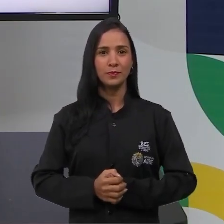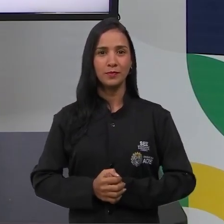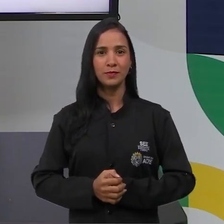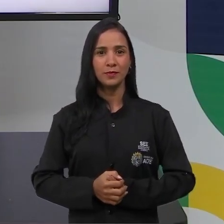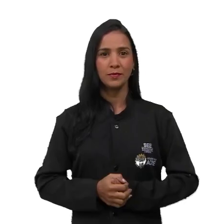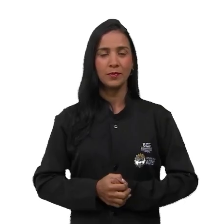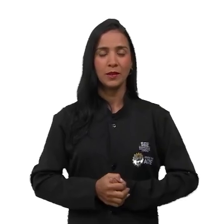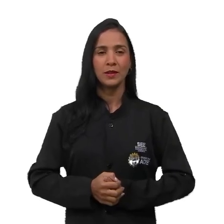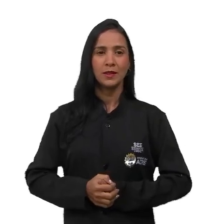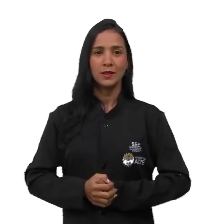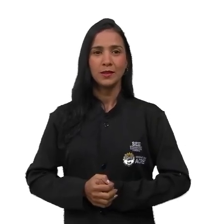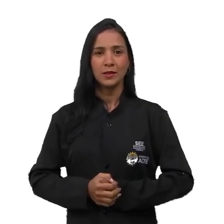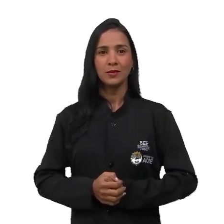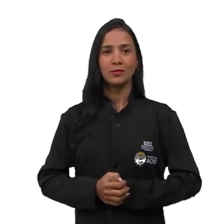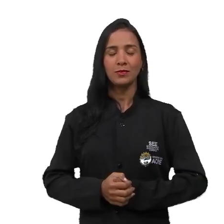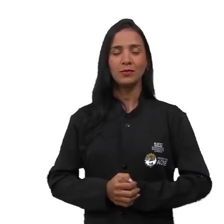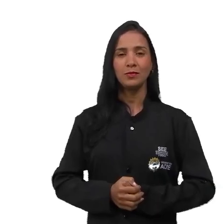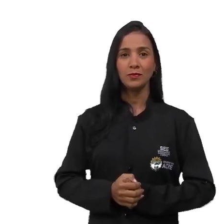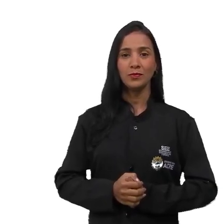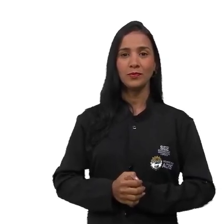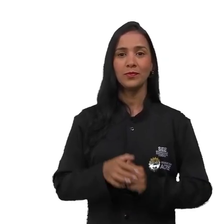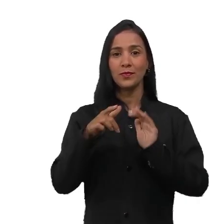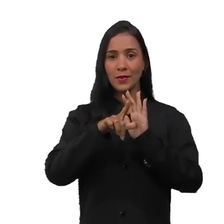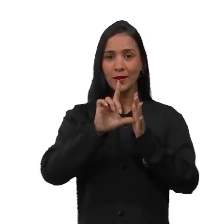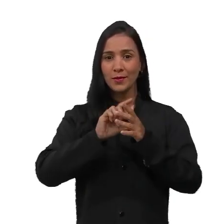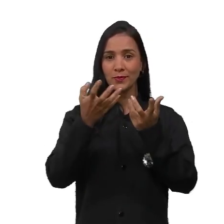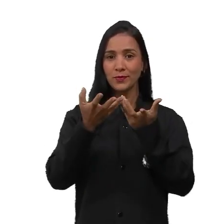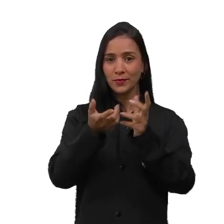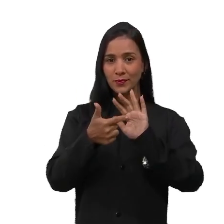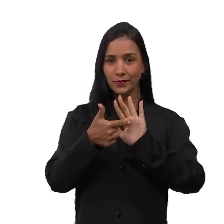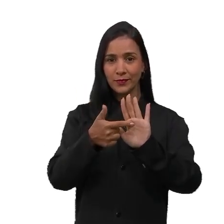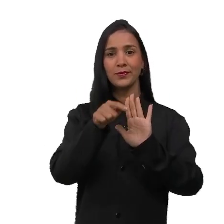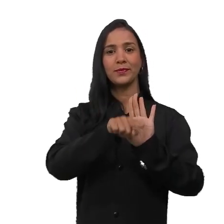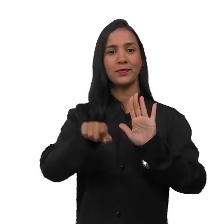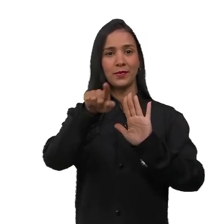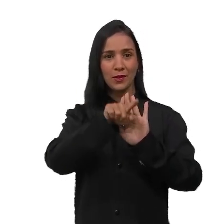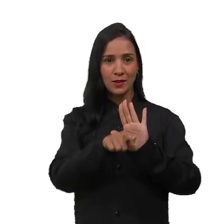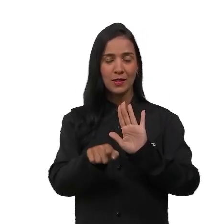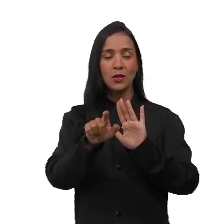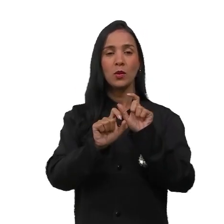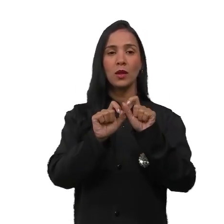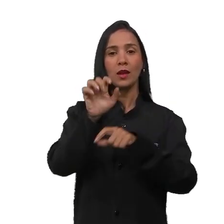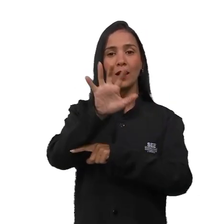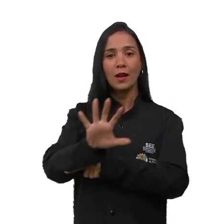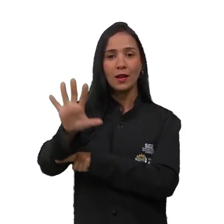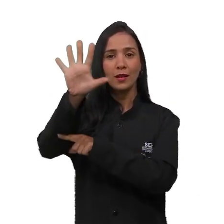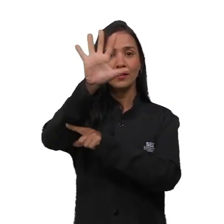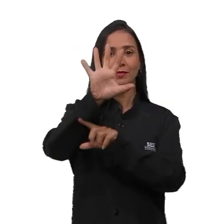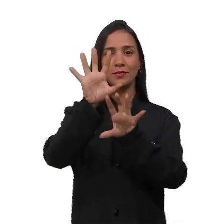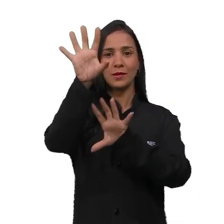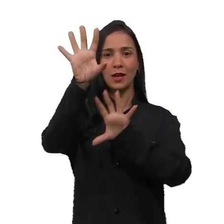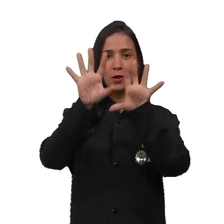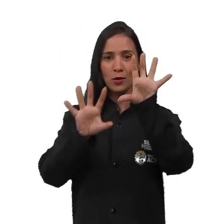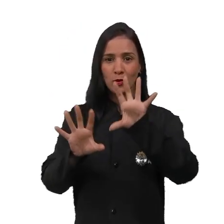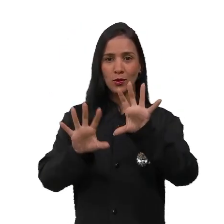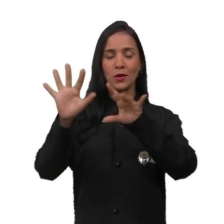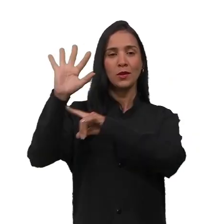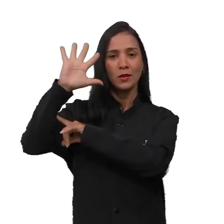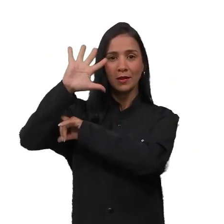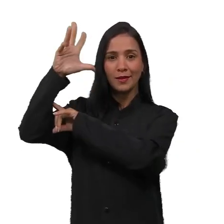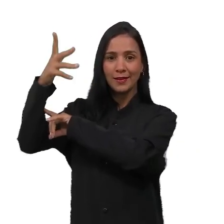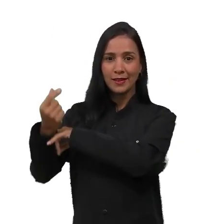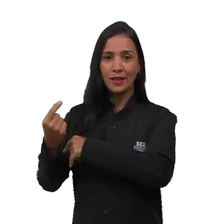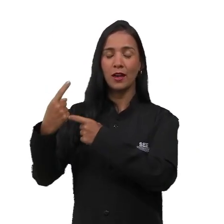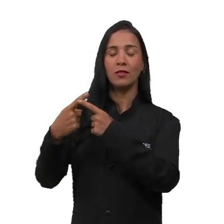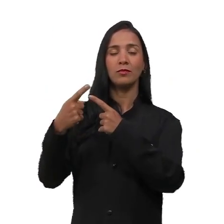Bem, eu já quero apresentar para vocês o continente africano. Então, quando falamos da África, estamos